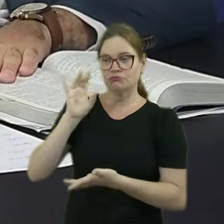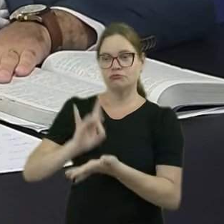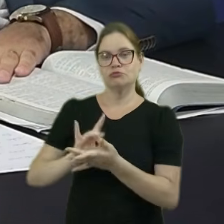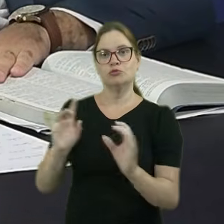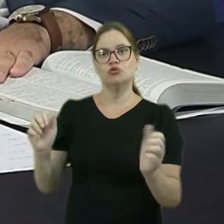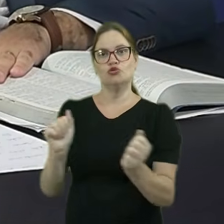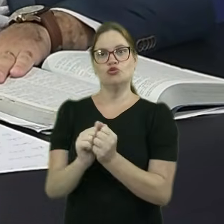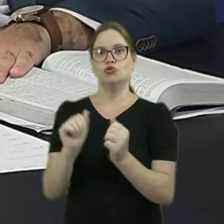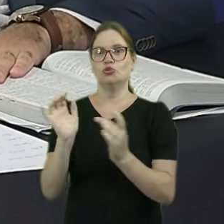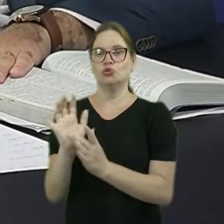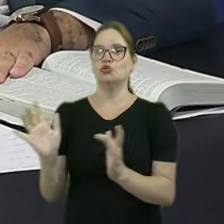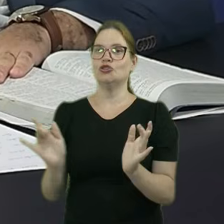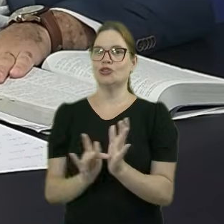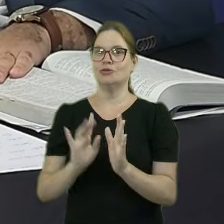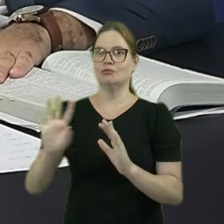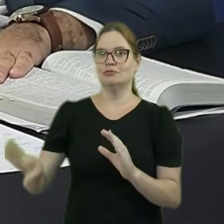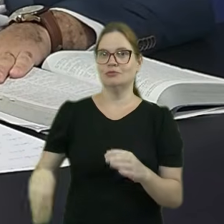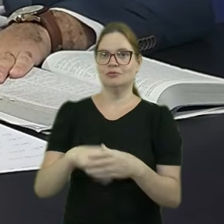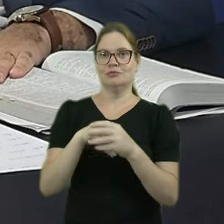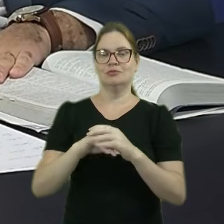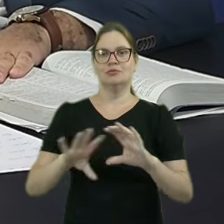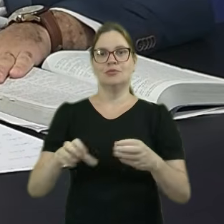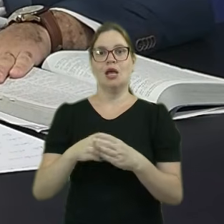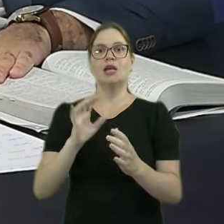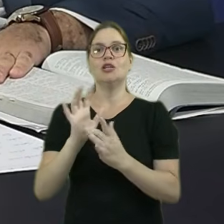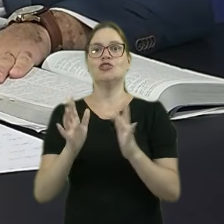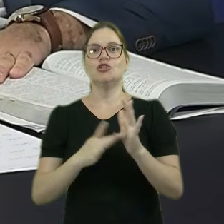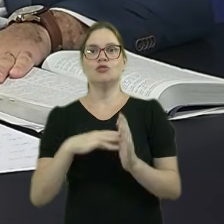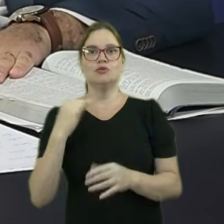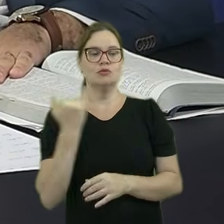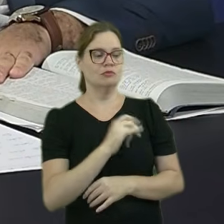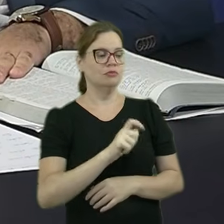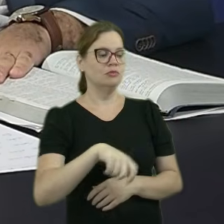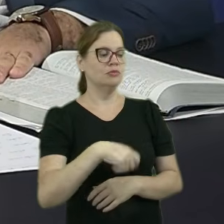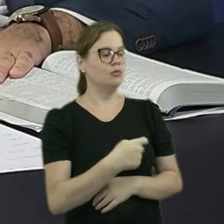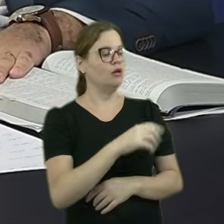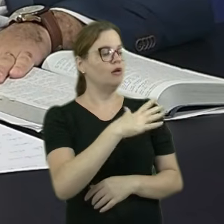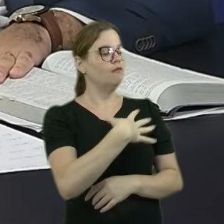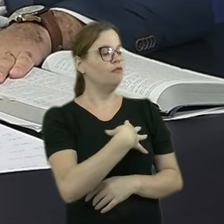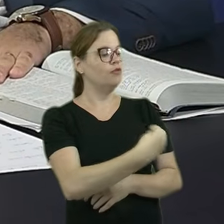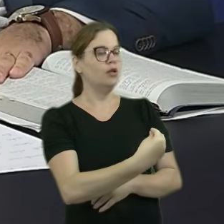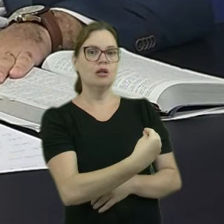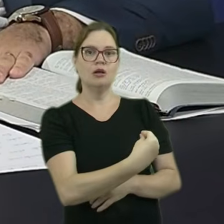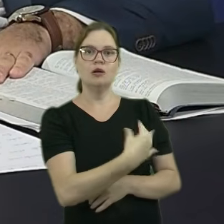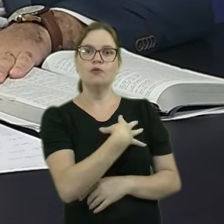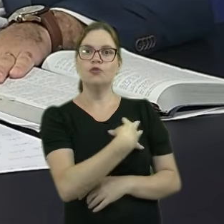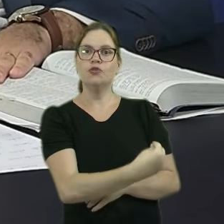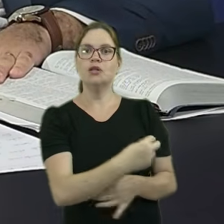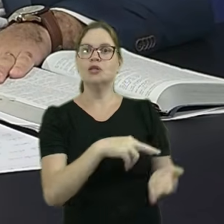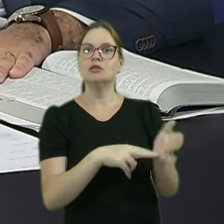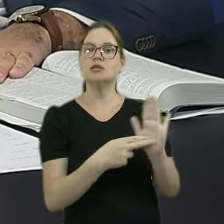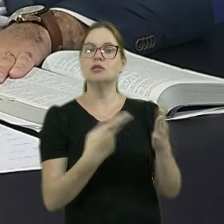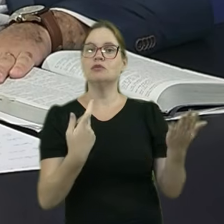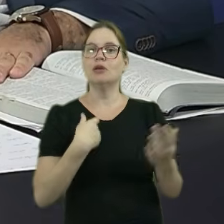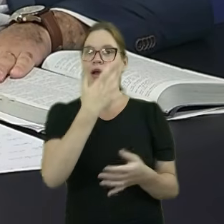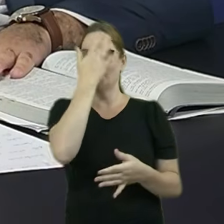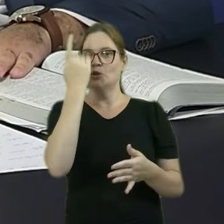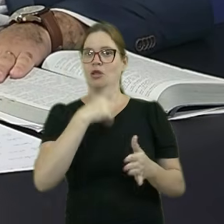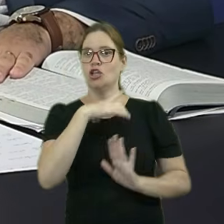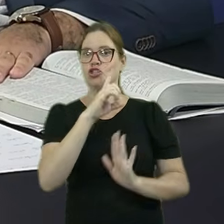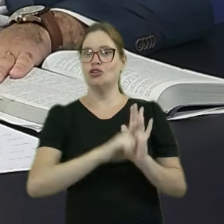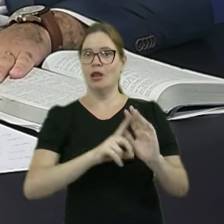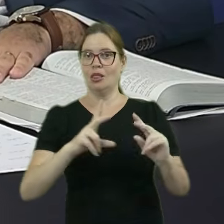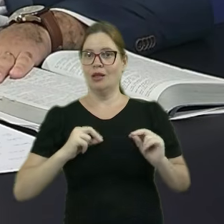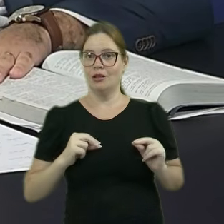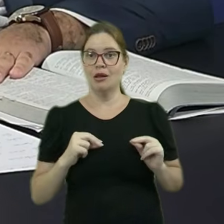com Jesus, ela é chamada por Jesus de filha. Filha é aquela que tem direito à herança.